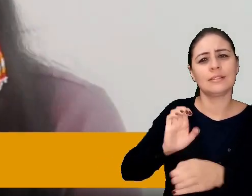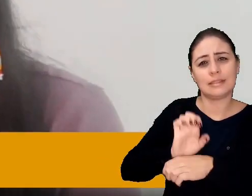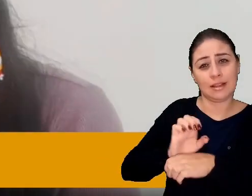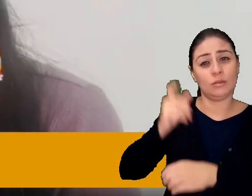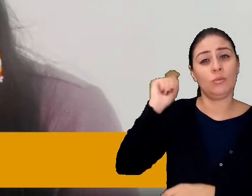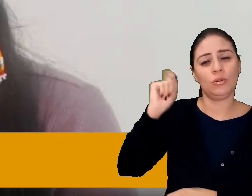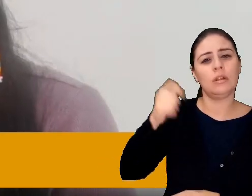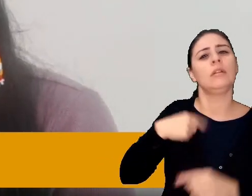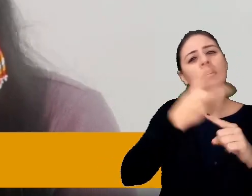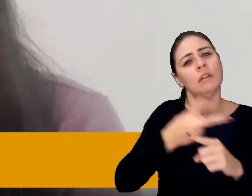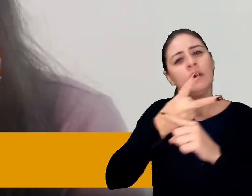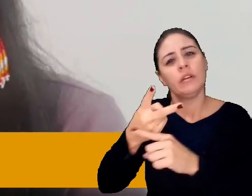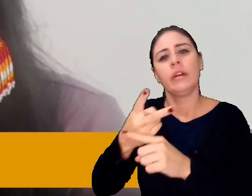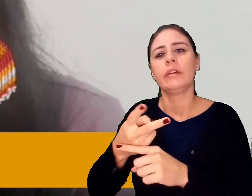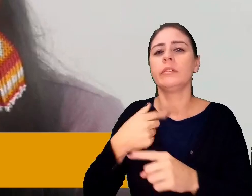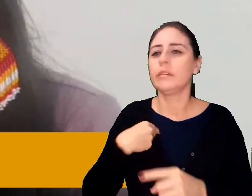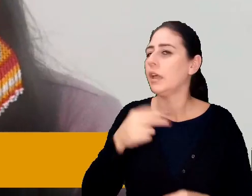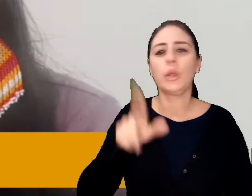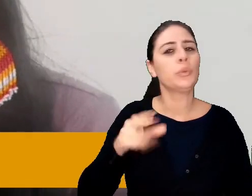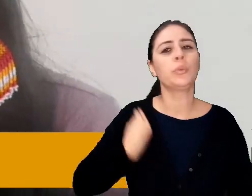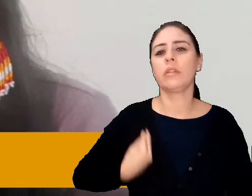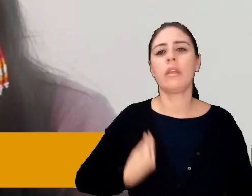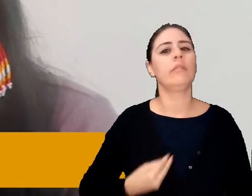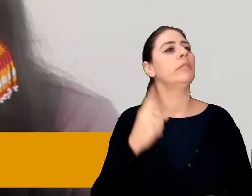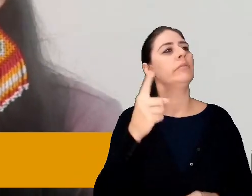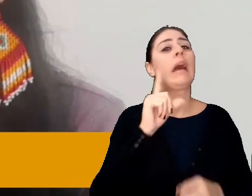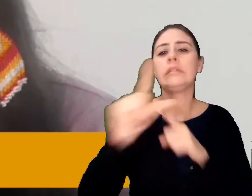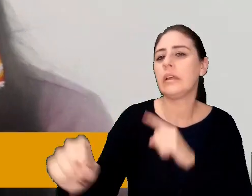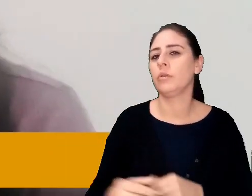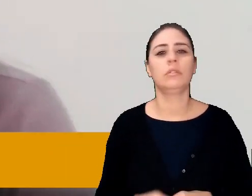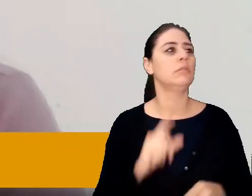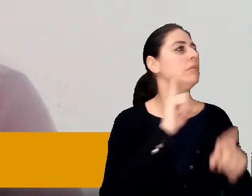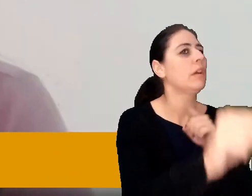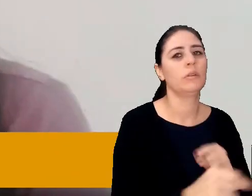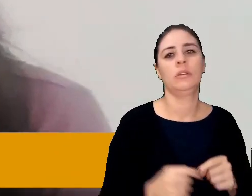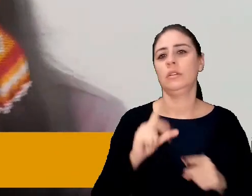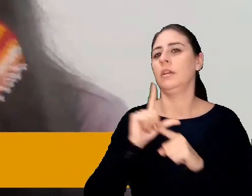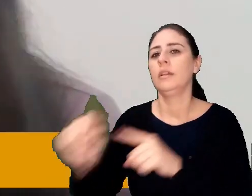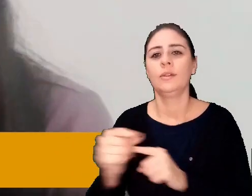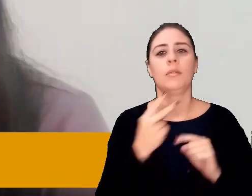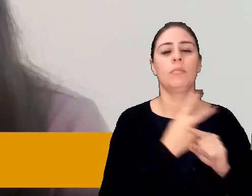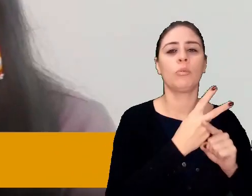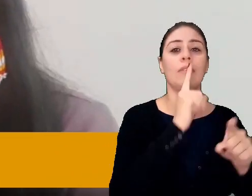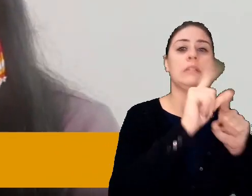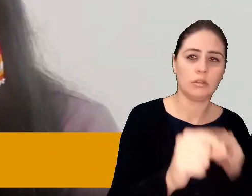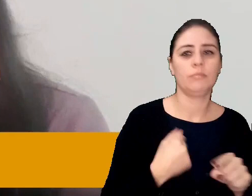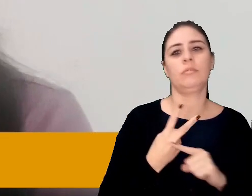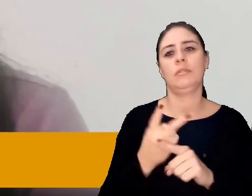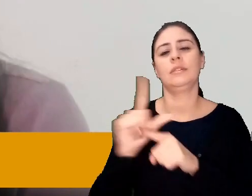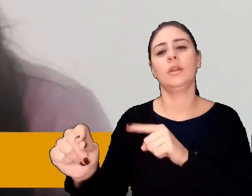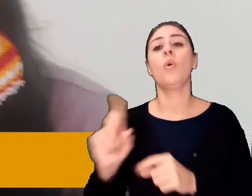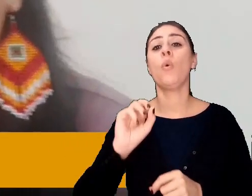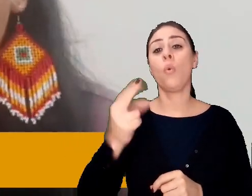ia procurar ela, ela não estava no acampamento dela. Nós estávamos no acampamento perto, toda vez que eu ia, ela tinha acabado de sair. Cada vez que eu ia, ela tinha acabado de sair. Ou quando